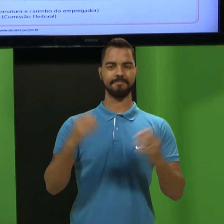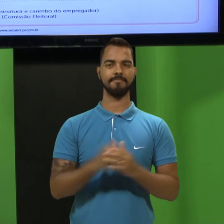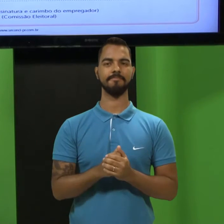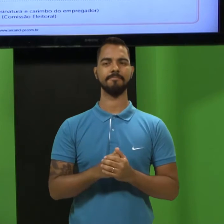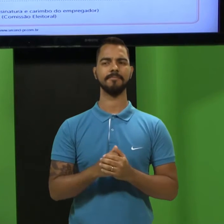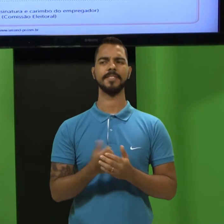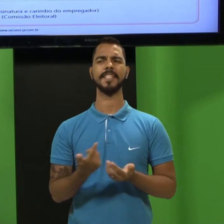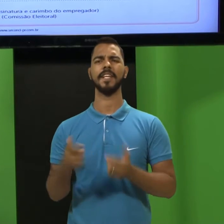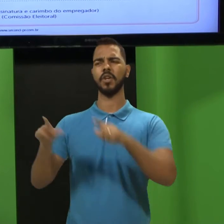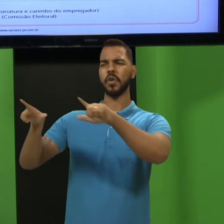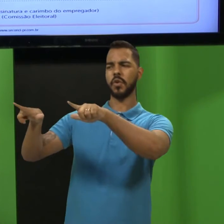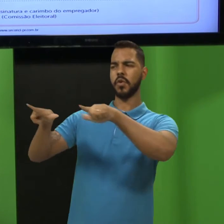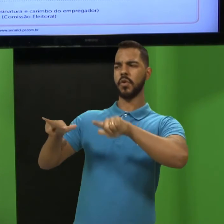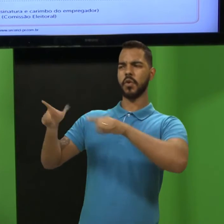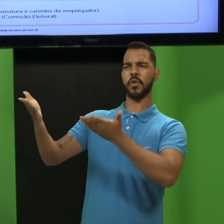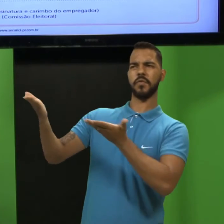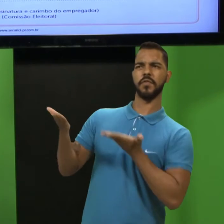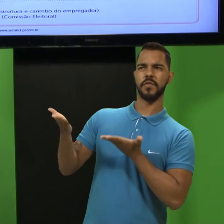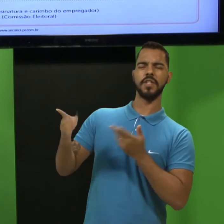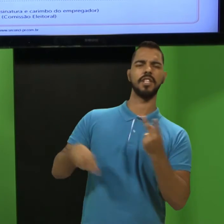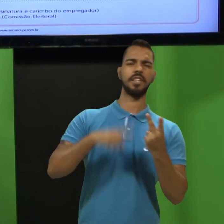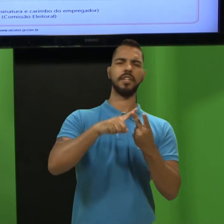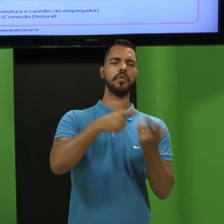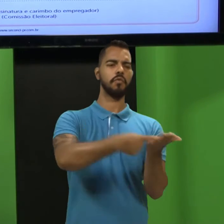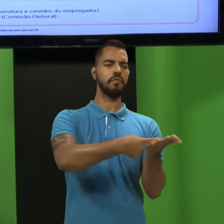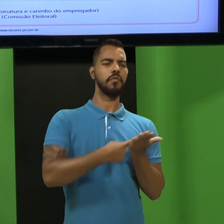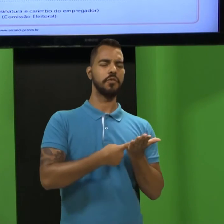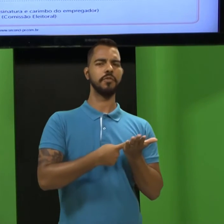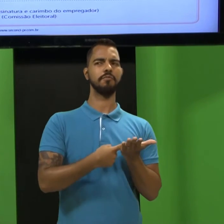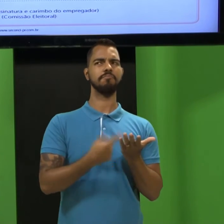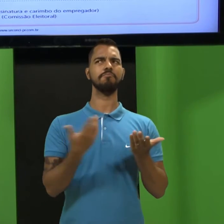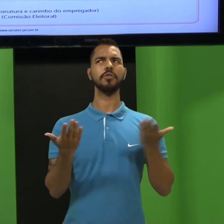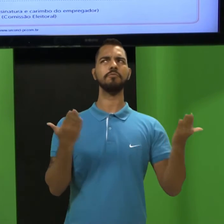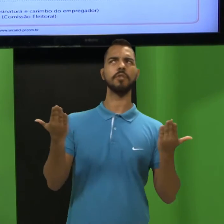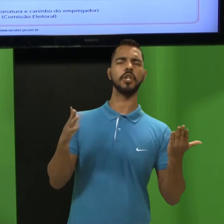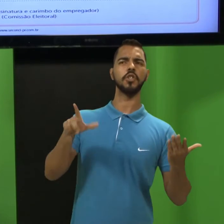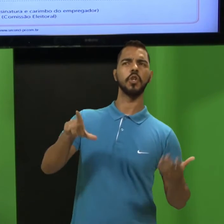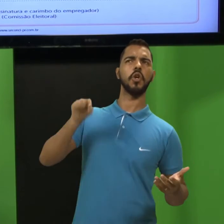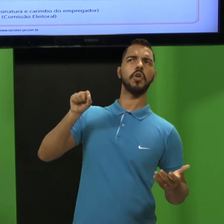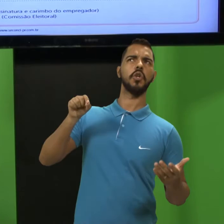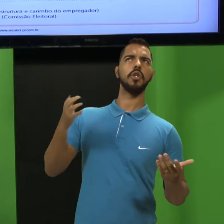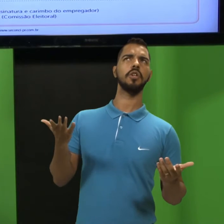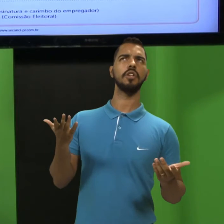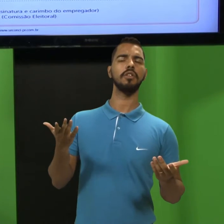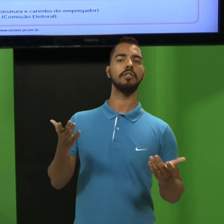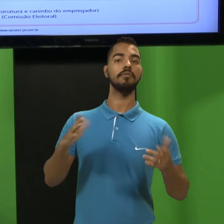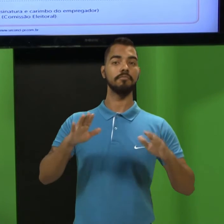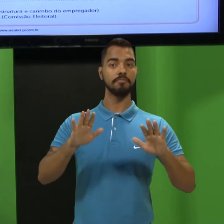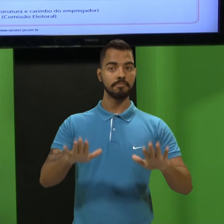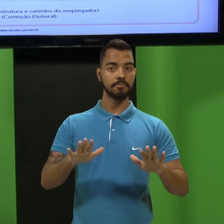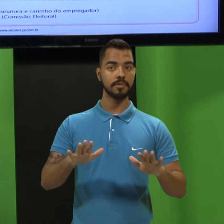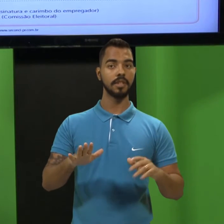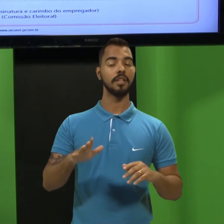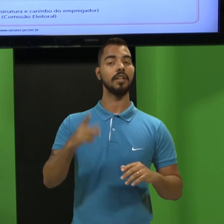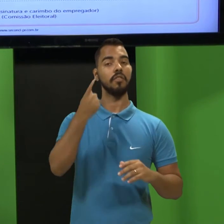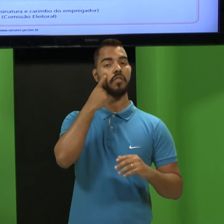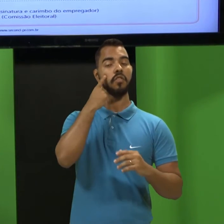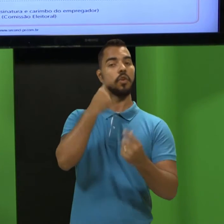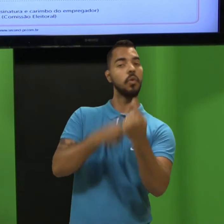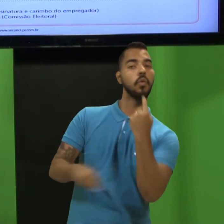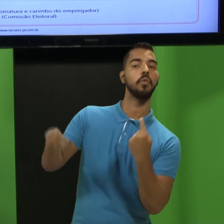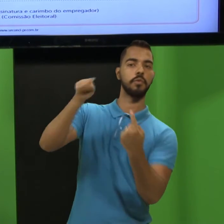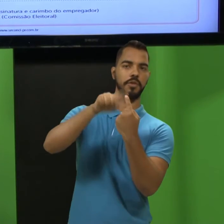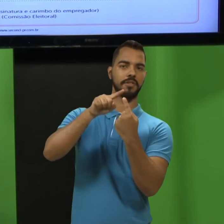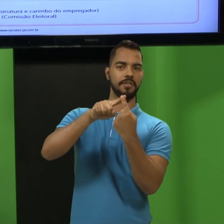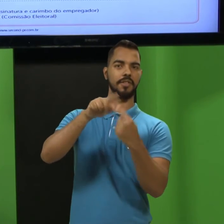Essa é uma grande dúvida. Ao nos depararmos com o questionamento anterior, devemos analisar qual o objetivo e a formalidade